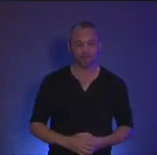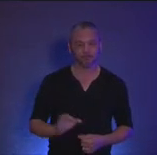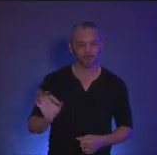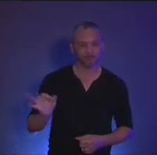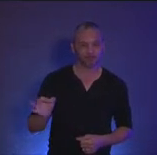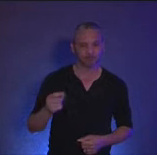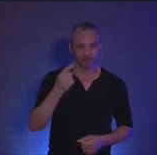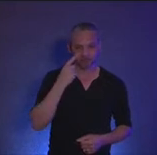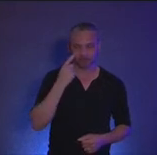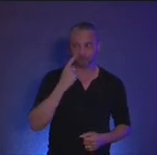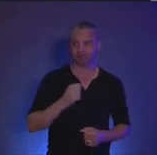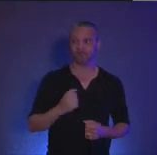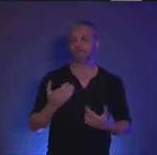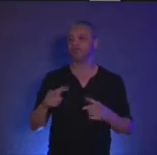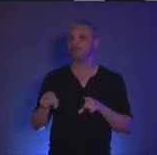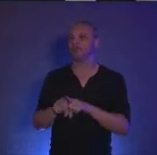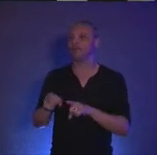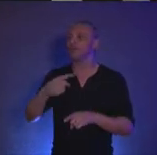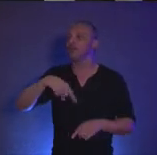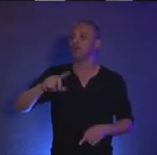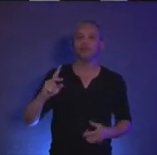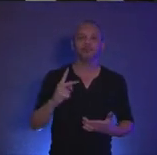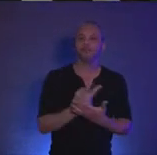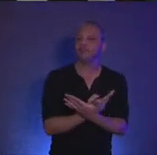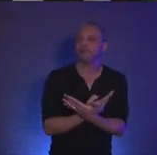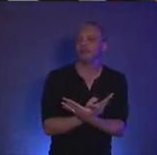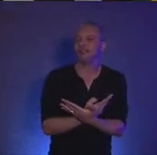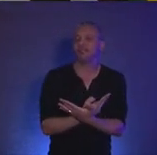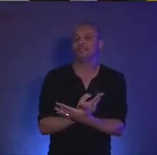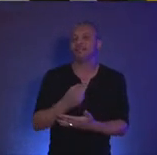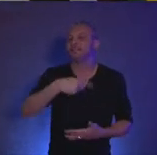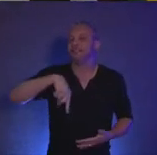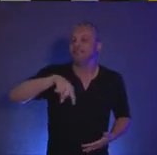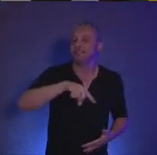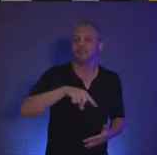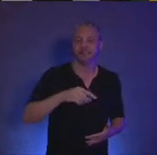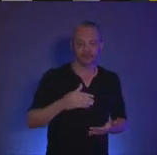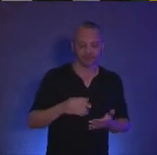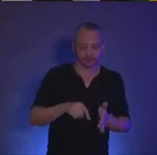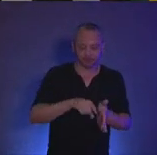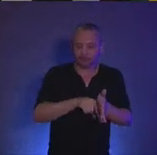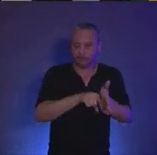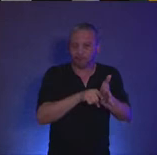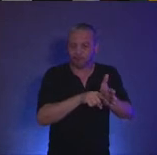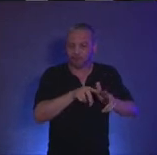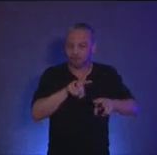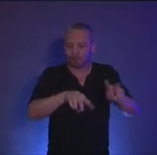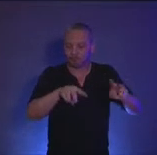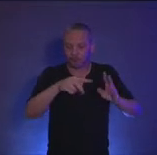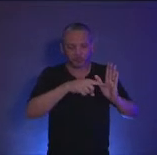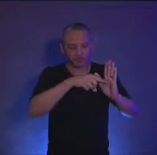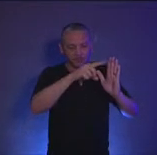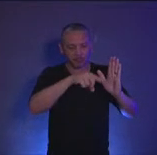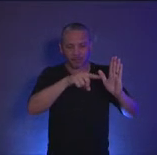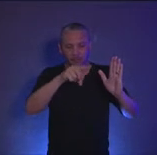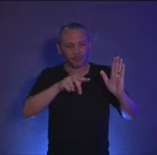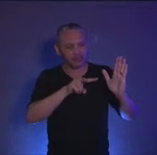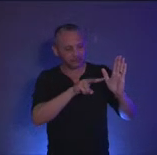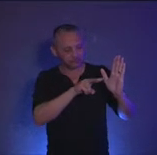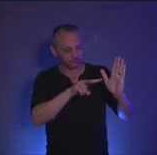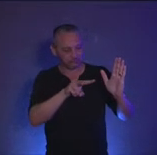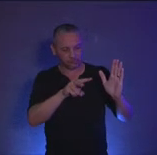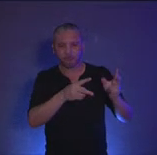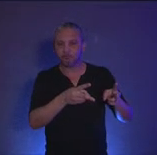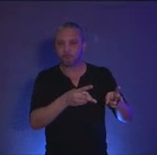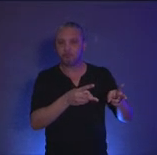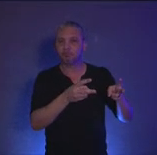Certo. E a gente estava pautado, a gente começou a levantar esses dados e percebeu, né,